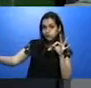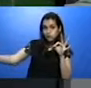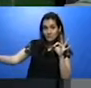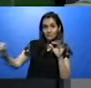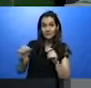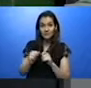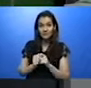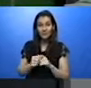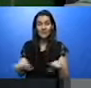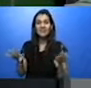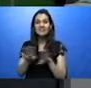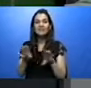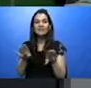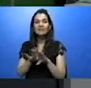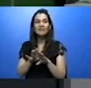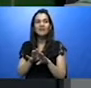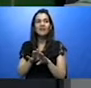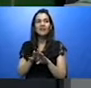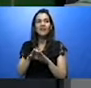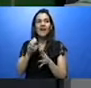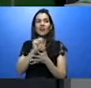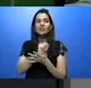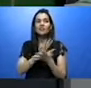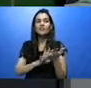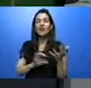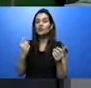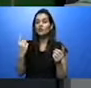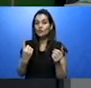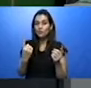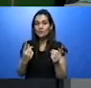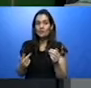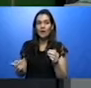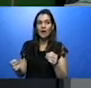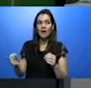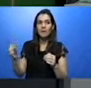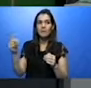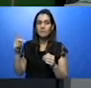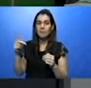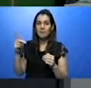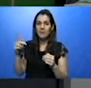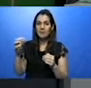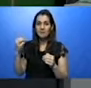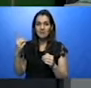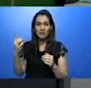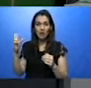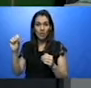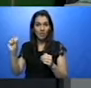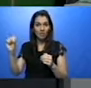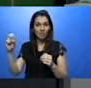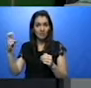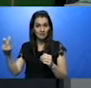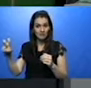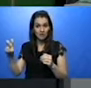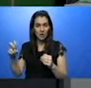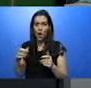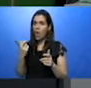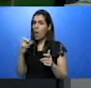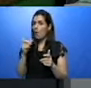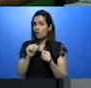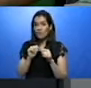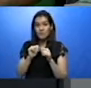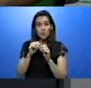E atividade 1, nas páginas 181 até a 185. Não faremos a unidade